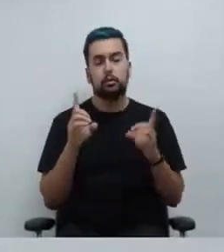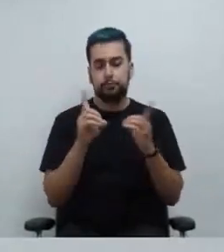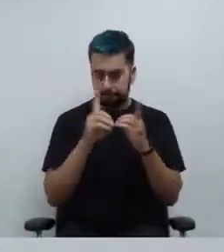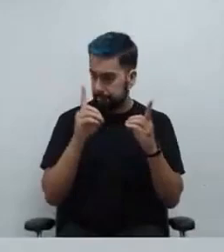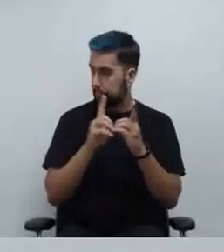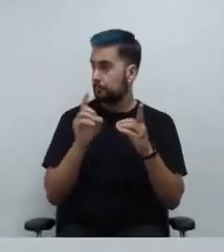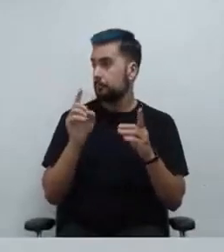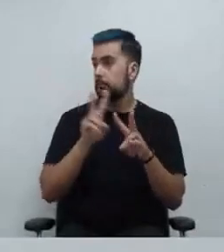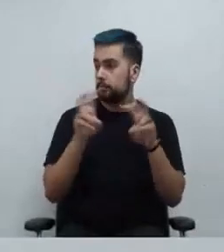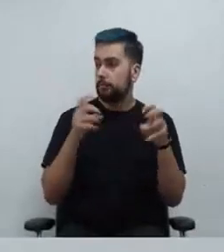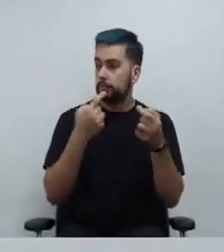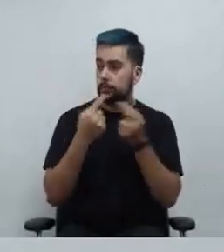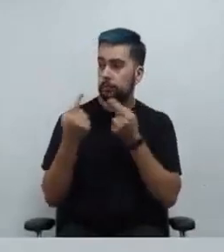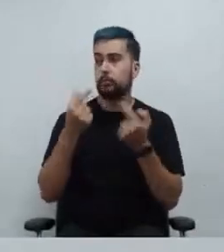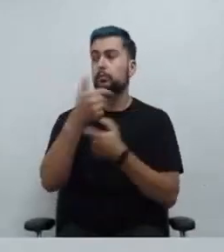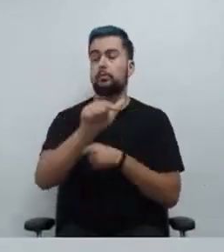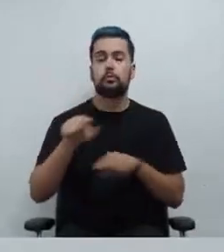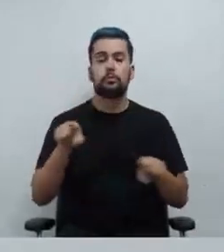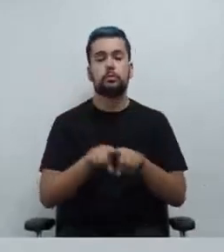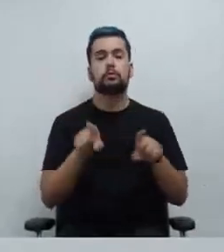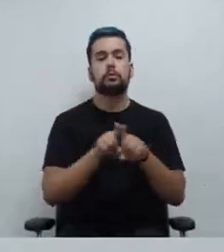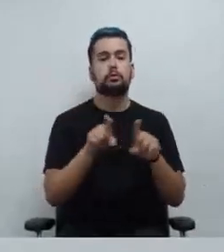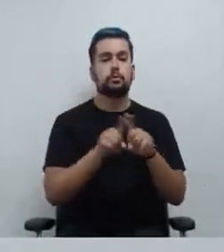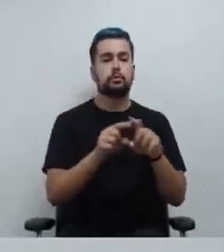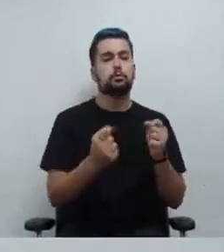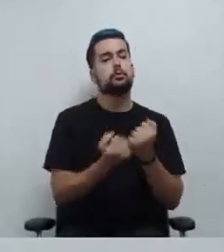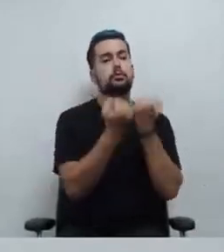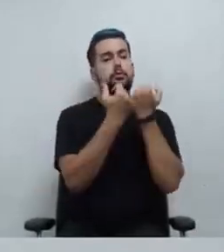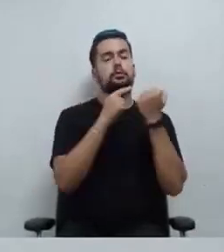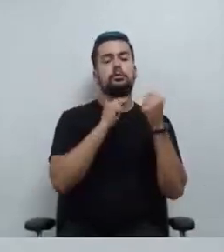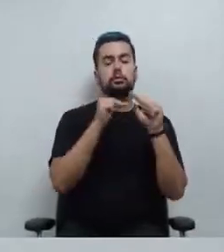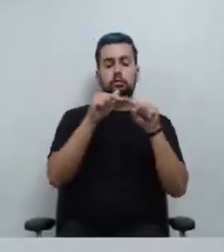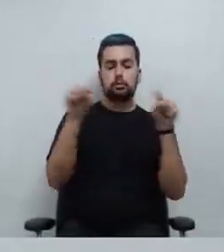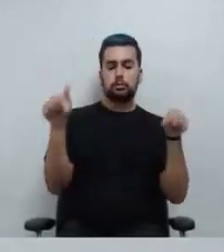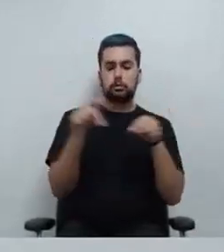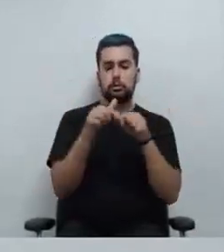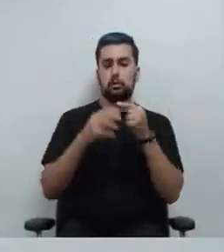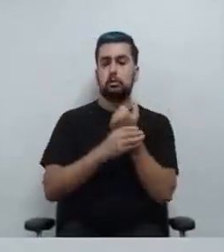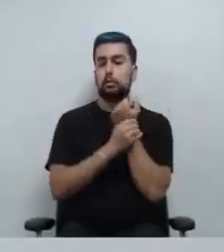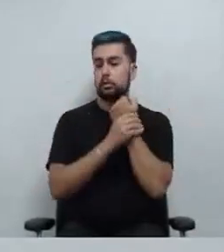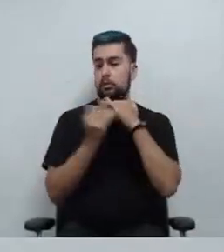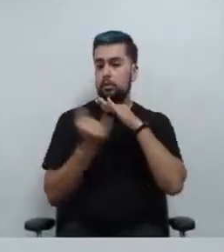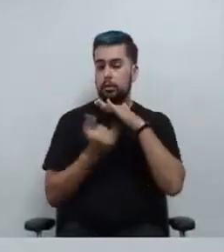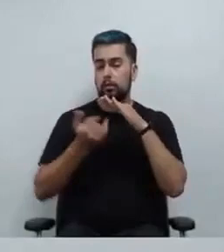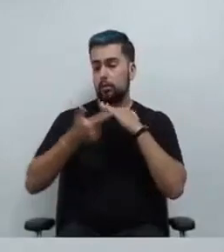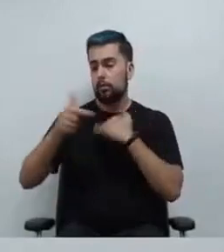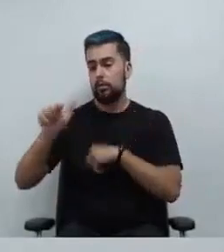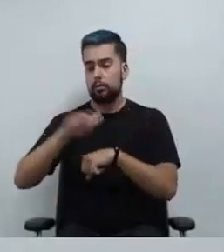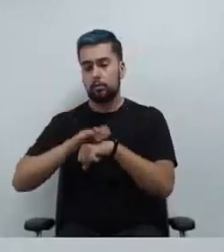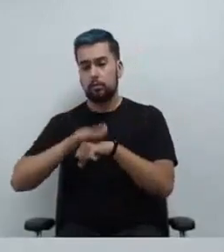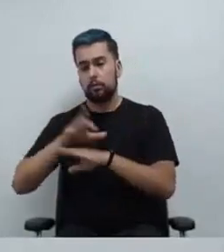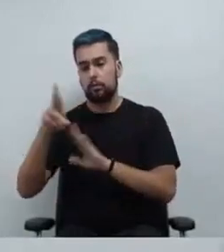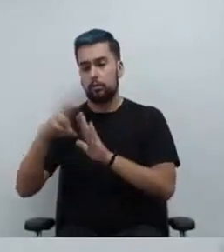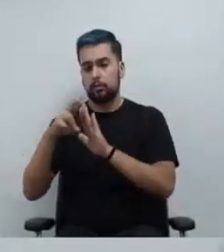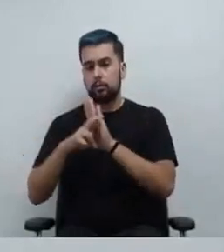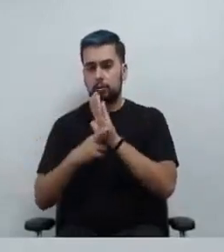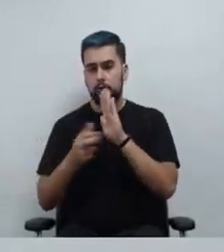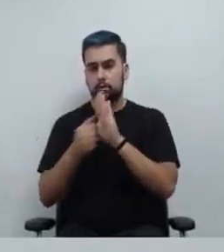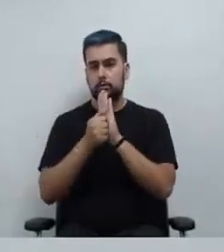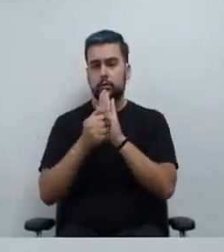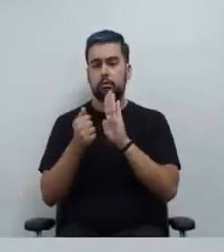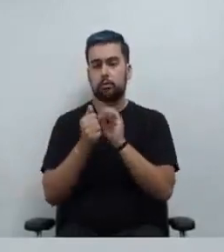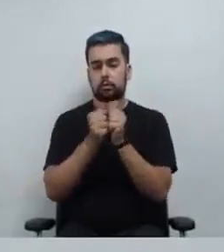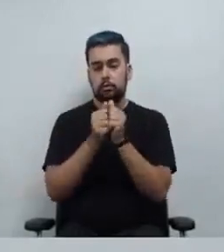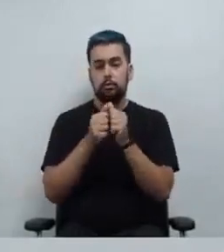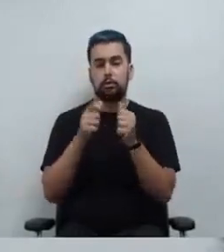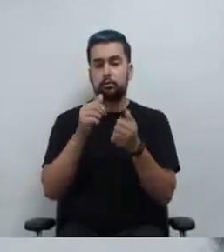abordadas. Outras defensorias criaram gabinetes de segurança institucional, outras fizeram protocolos com Secretaria de Segurança